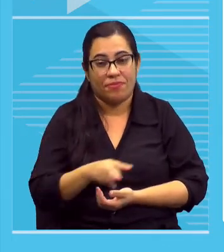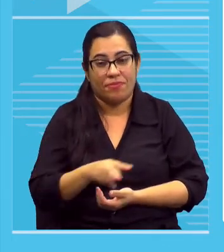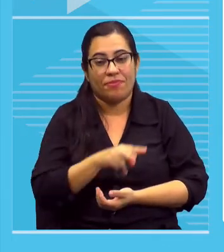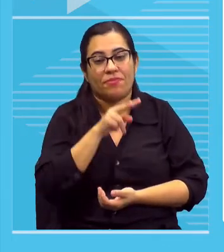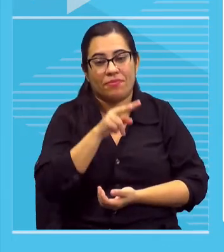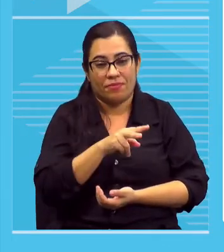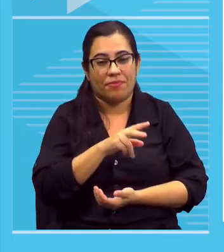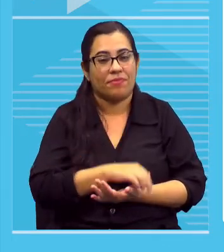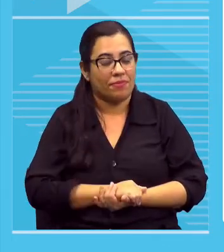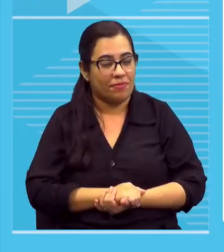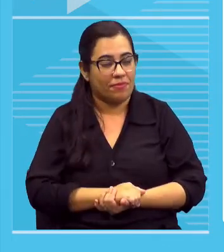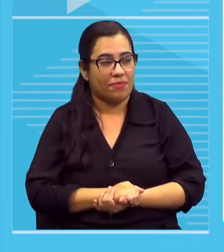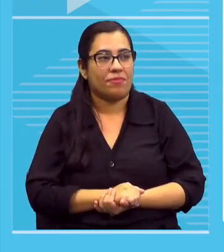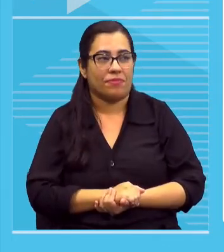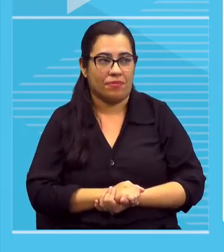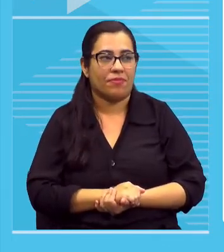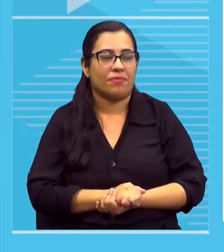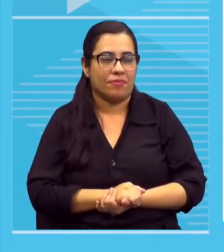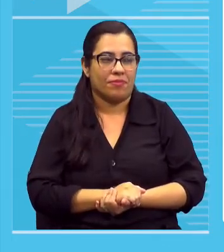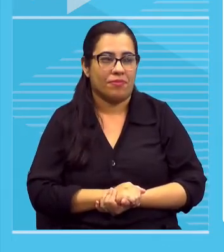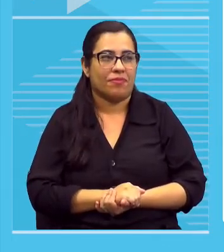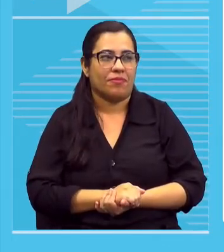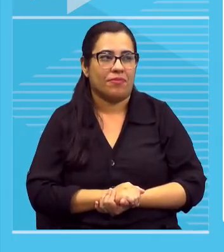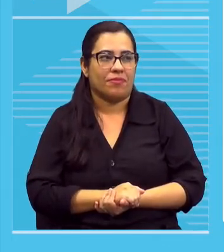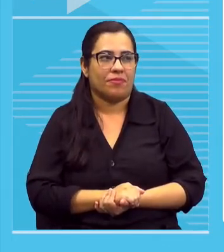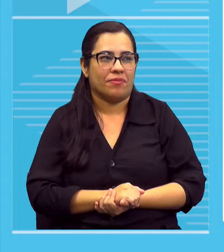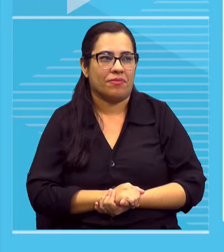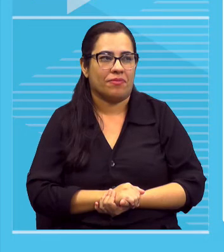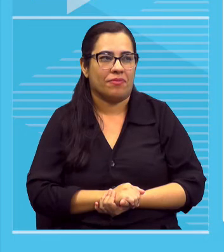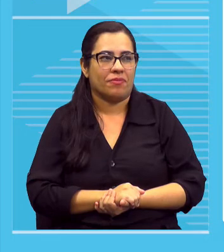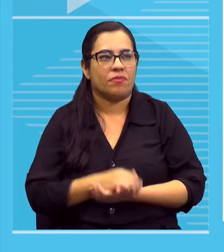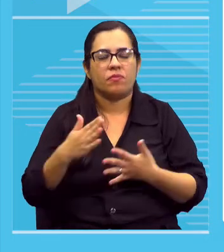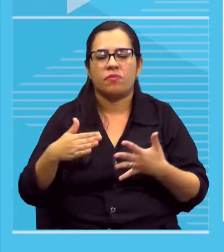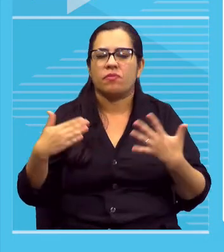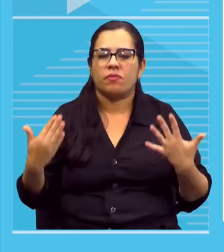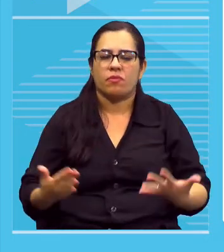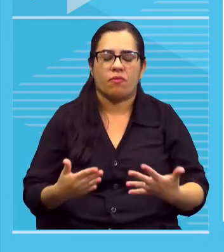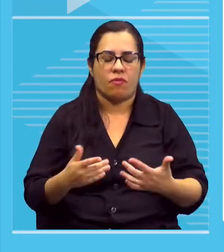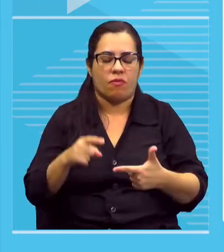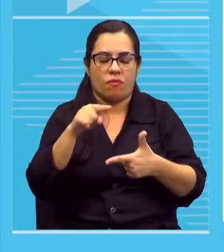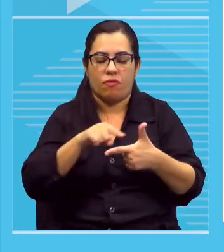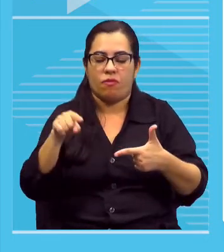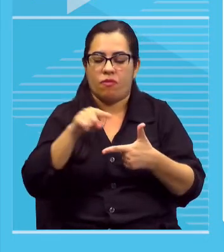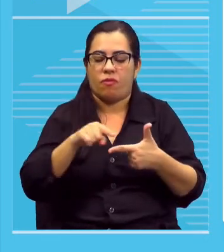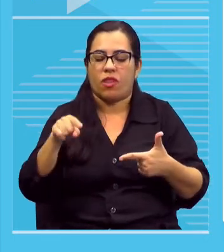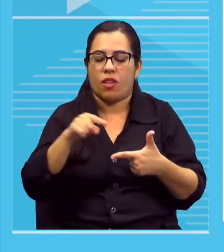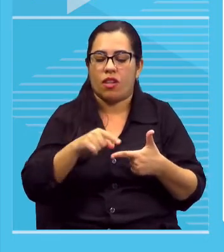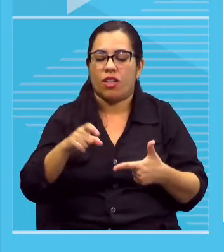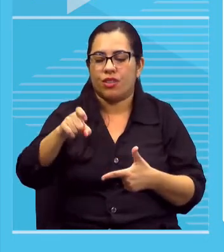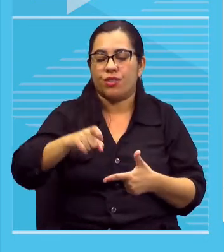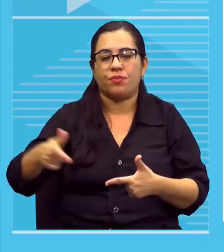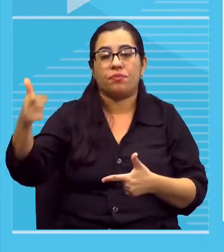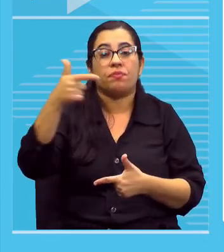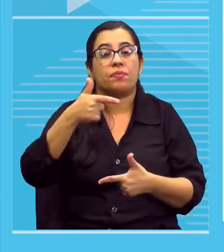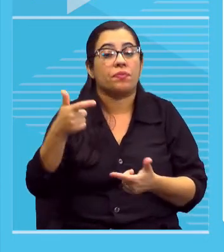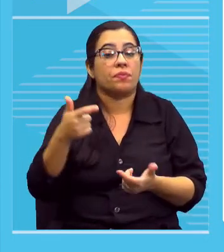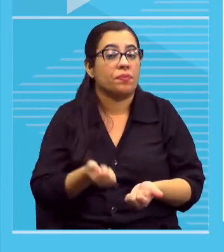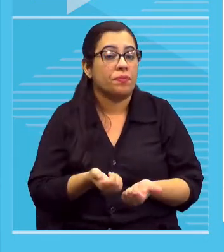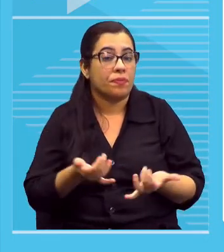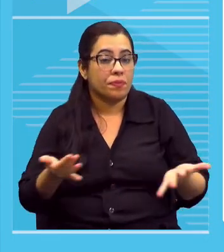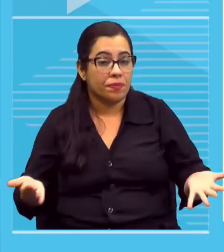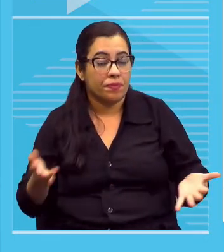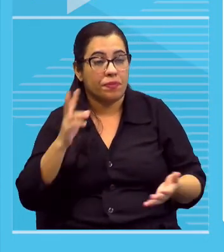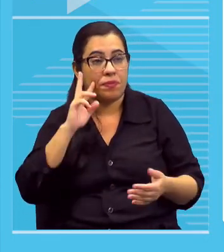aí o cosseno de 2x vai ser igual Quanto é o cosseno ao quadrado de X chama